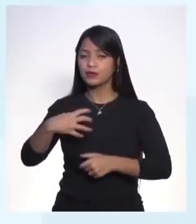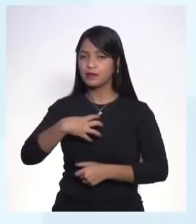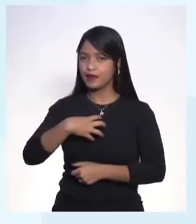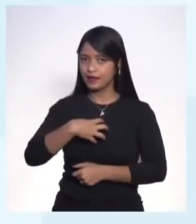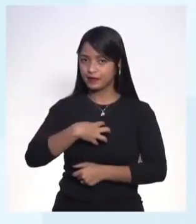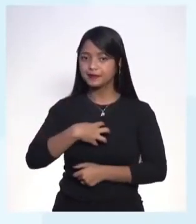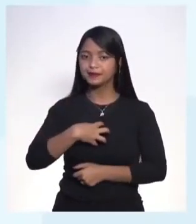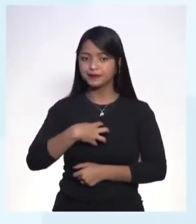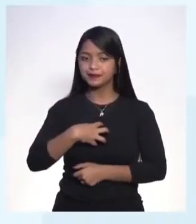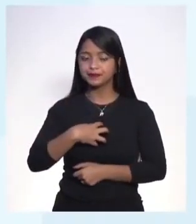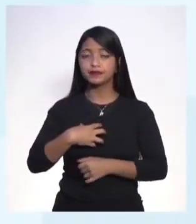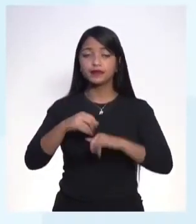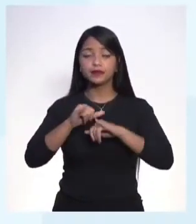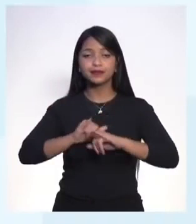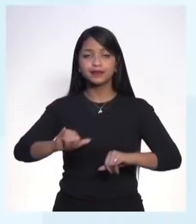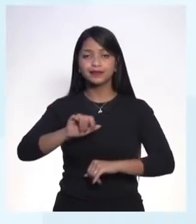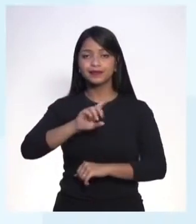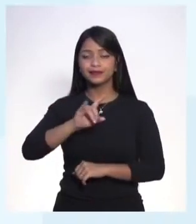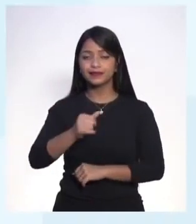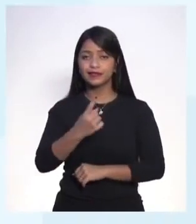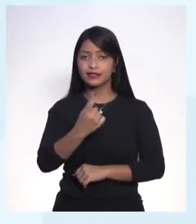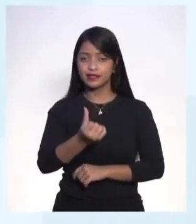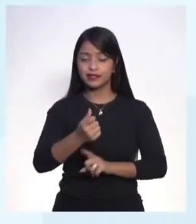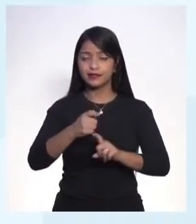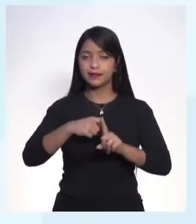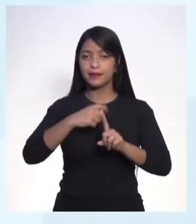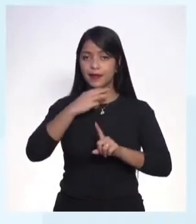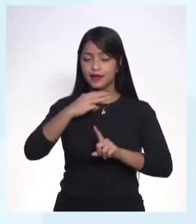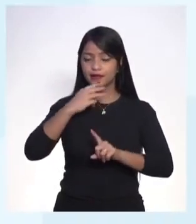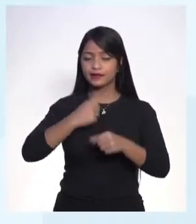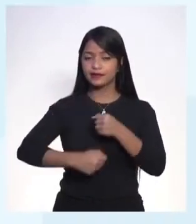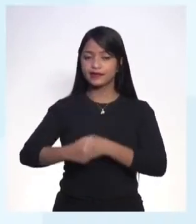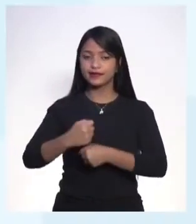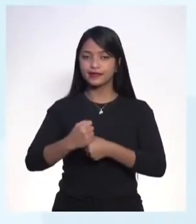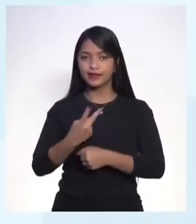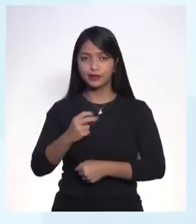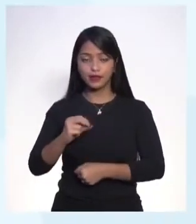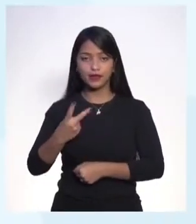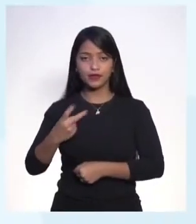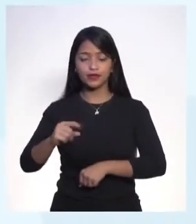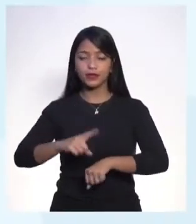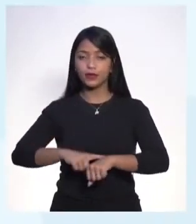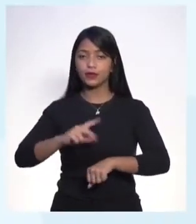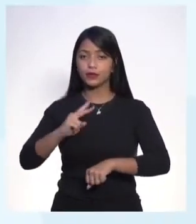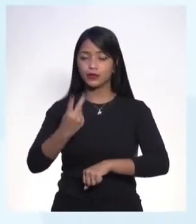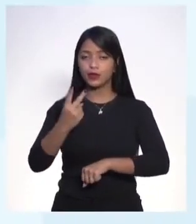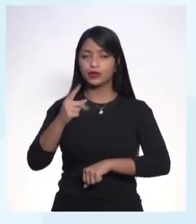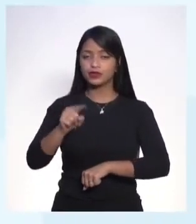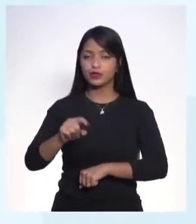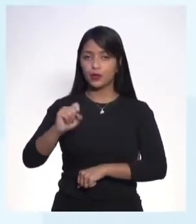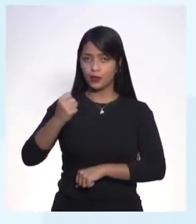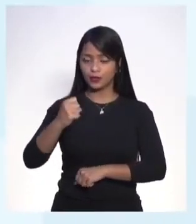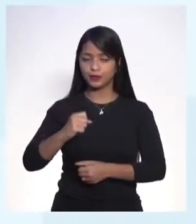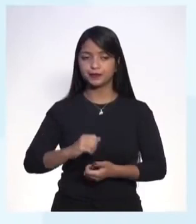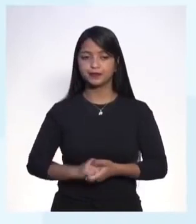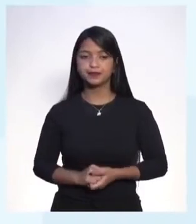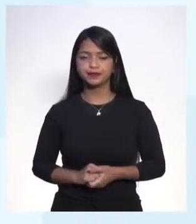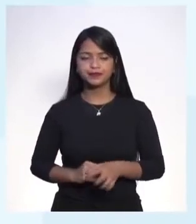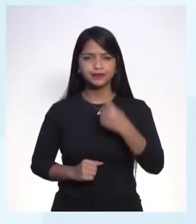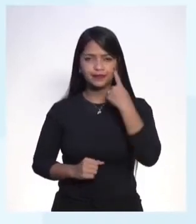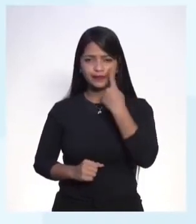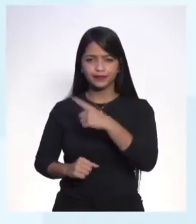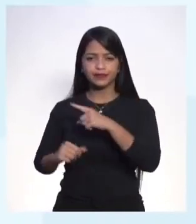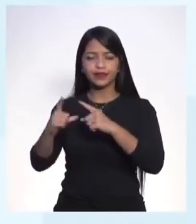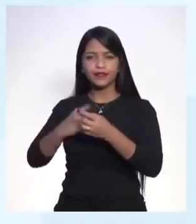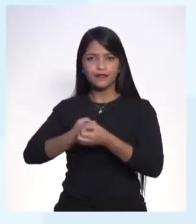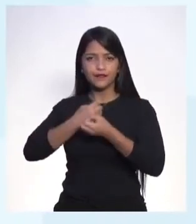Bahia, né? Publicado em 16/3/2020, às 2h08. Analisando as informações contidas acima